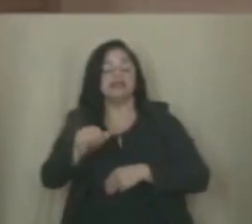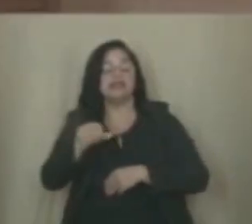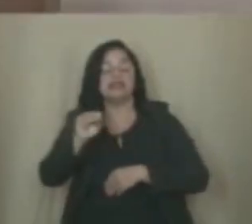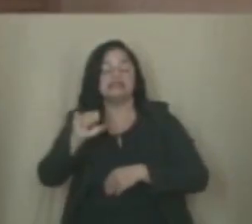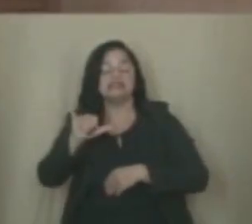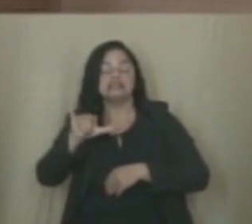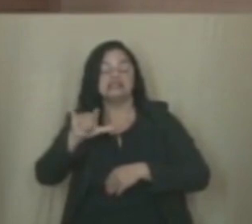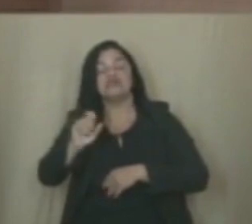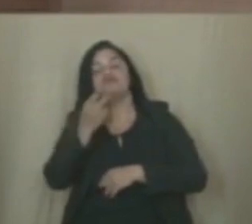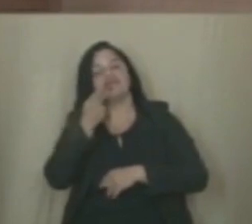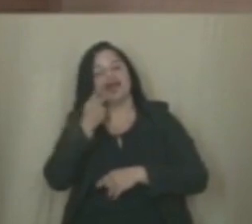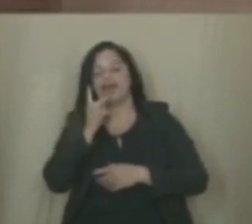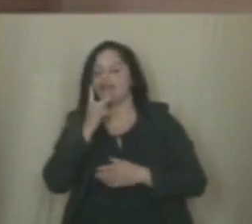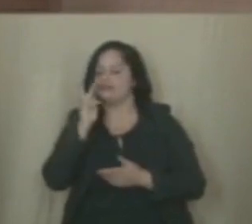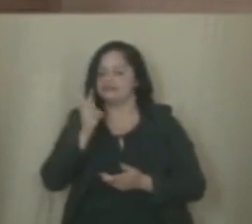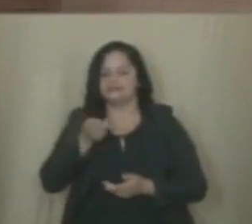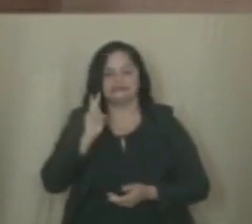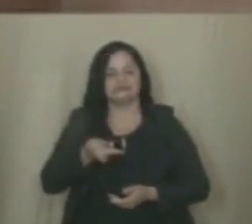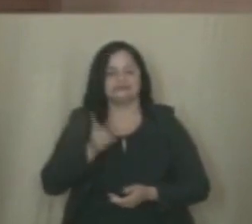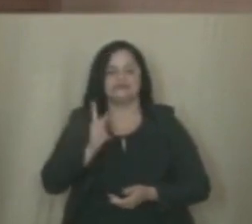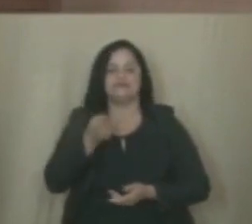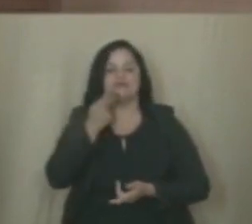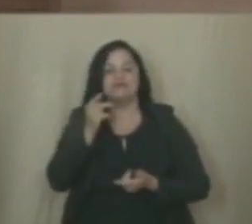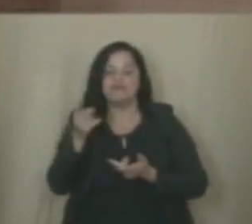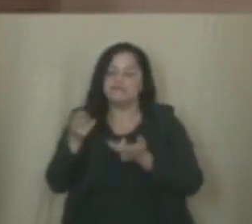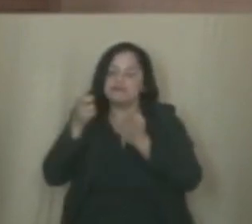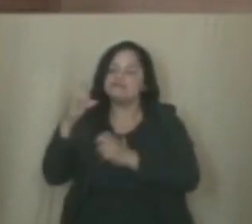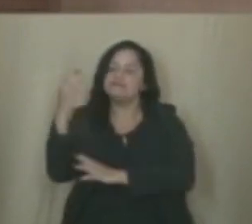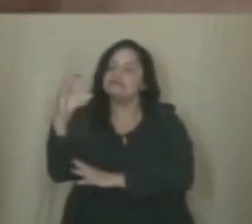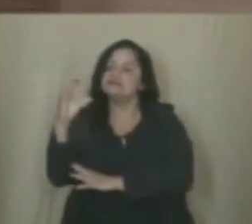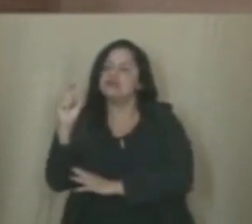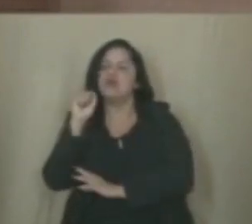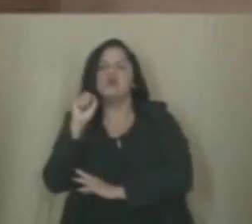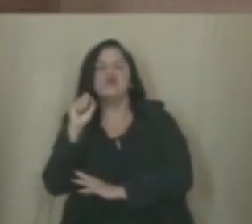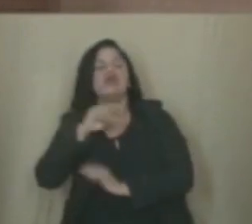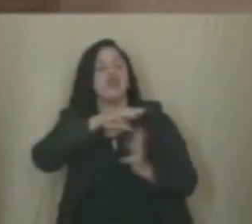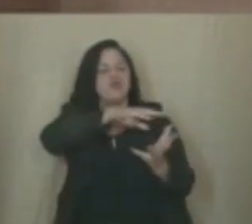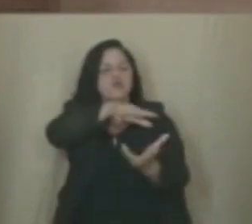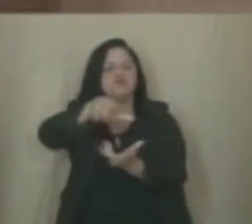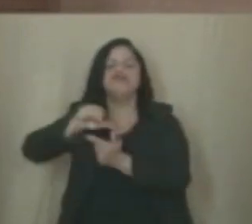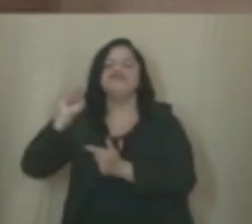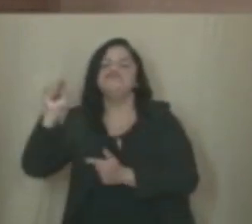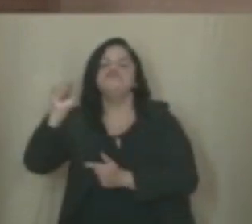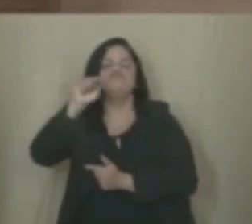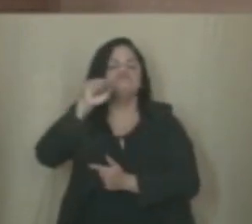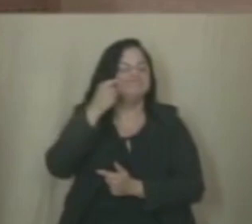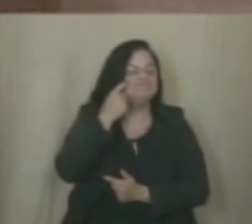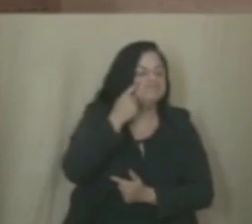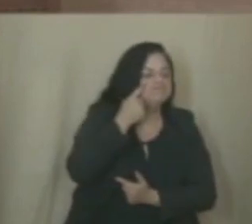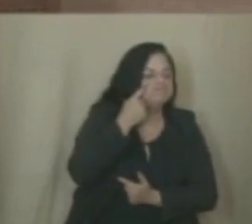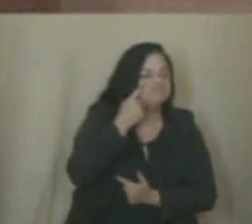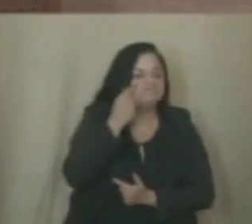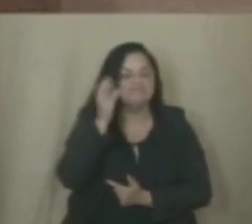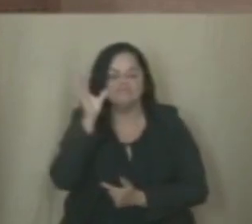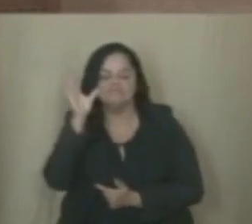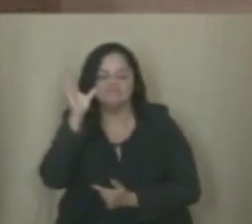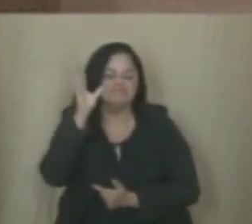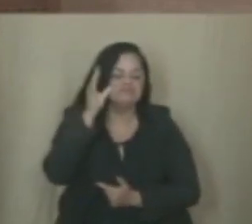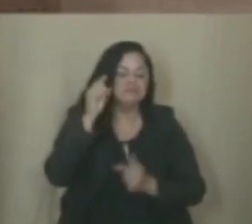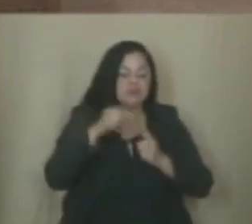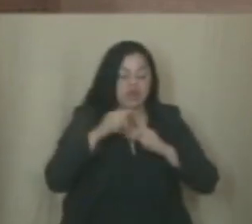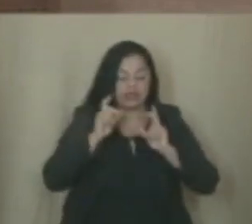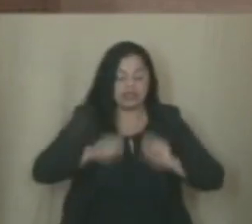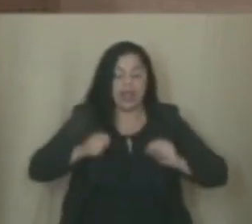precisa olhar a ciência, olhar o que está acontecendo com o mundo, entender que a nossa